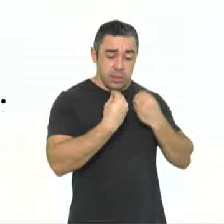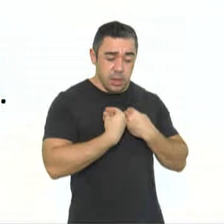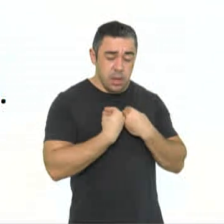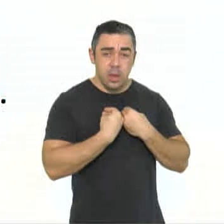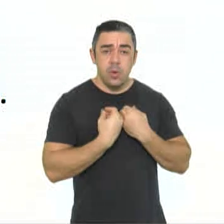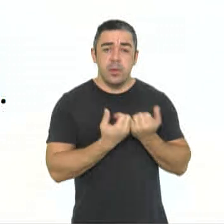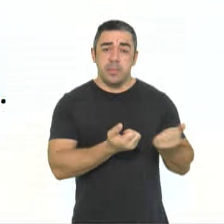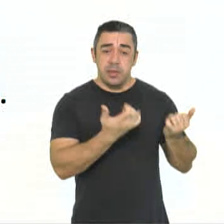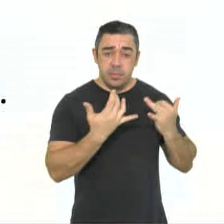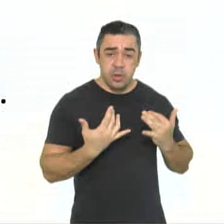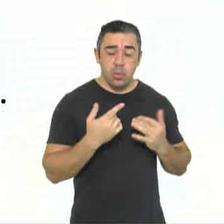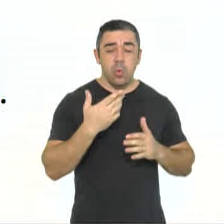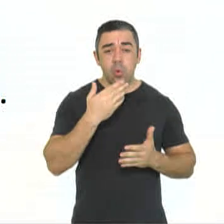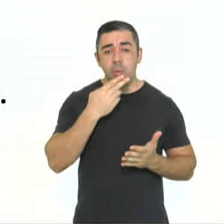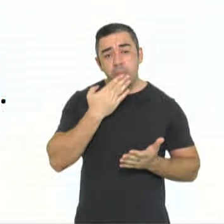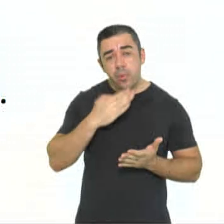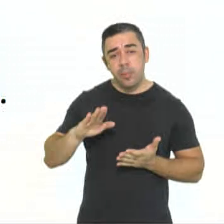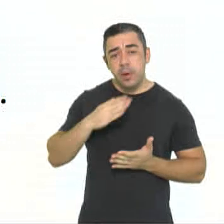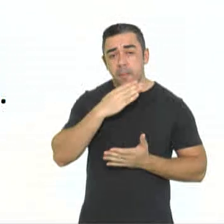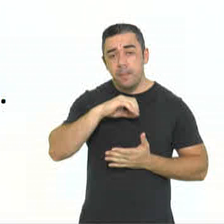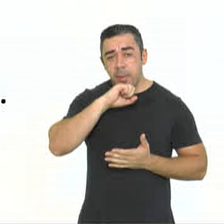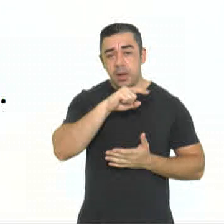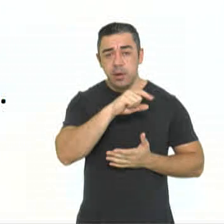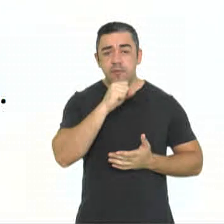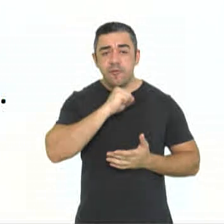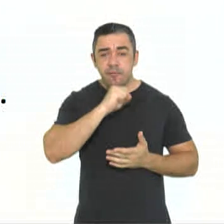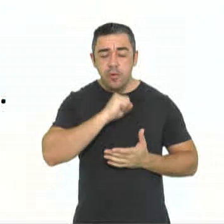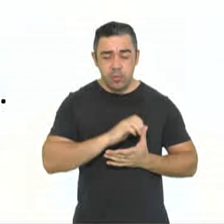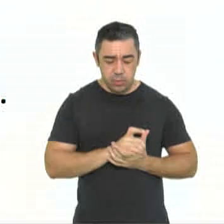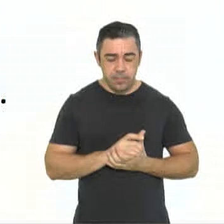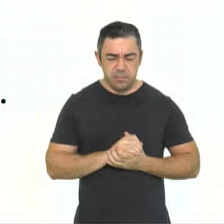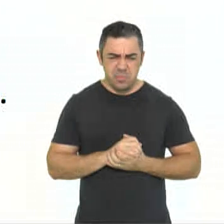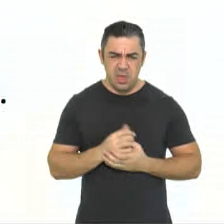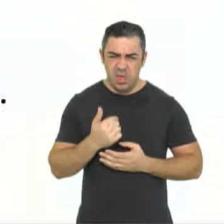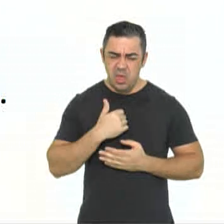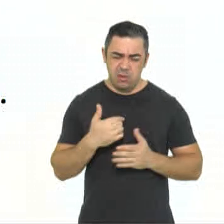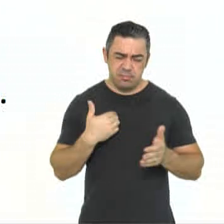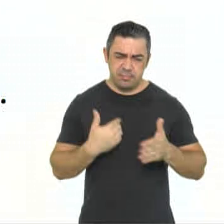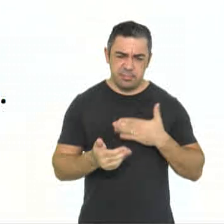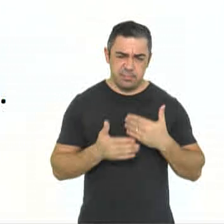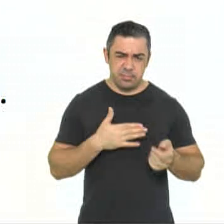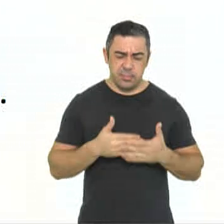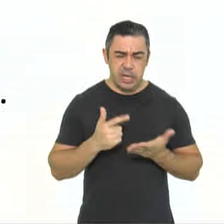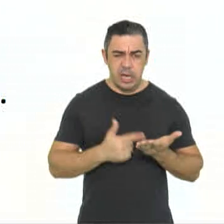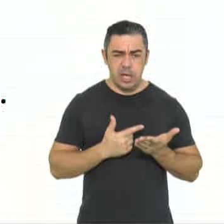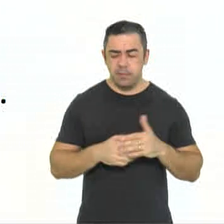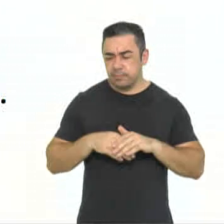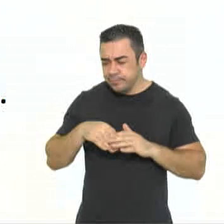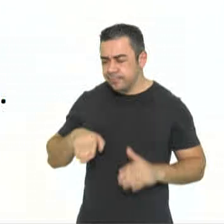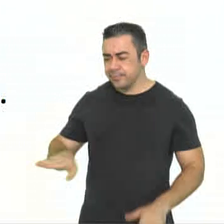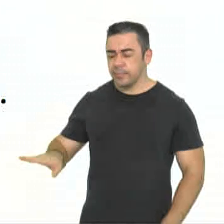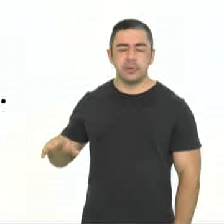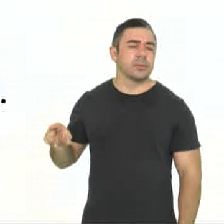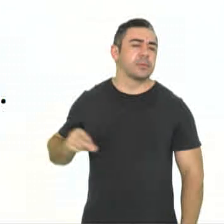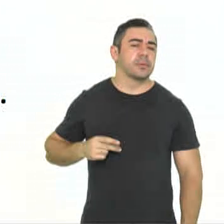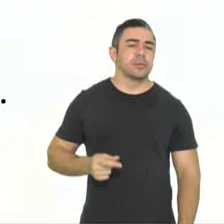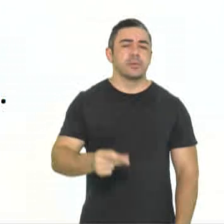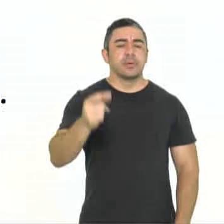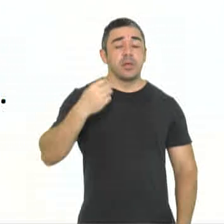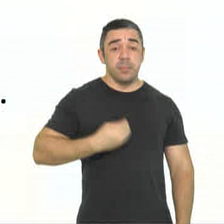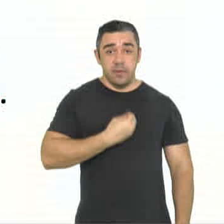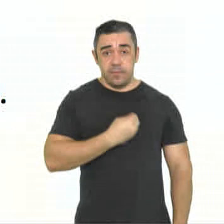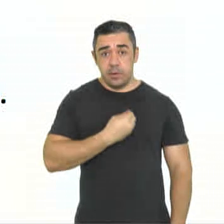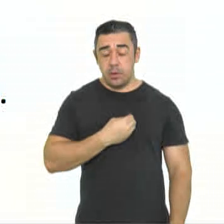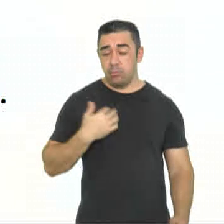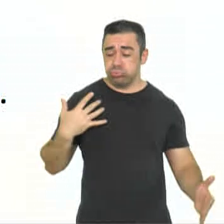que prometera ao pai. Em começo, pouco caso, fiz da história do livro. Deitei-o a um canto e fabriquei minha vida.